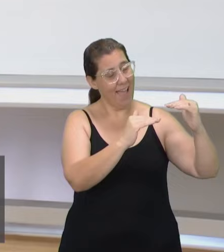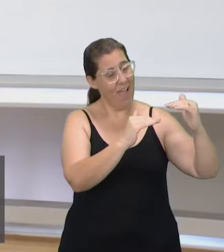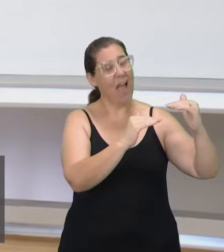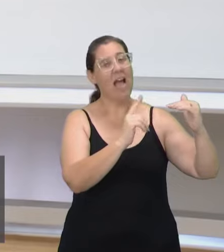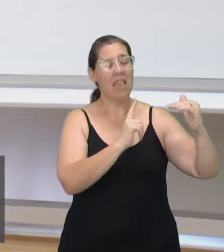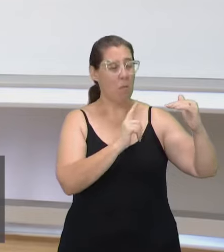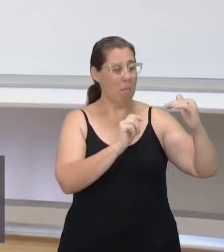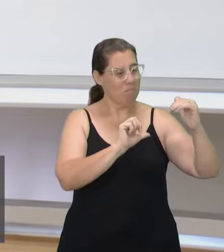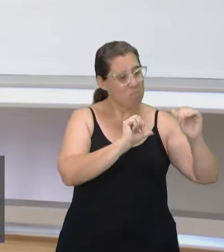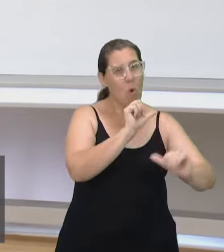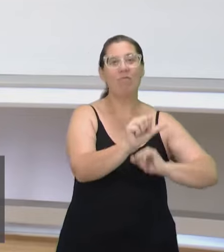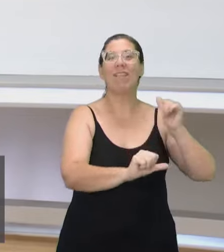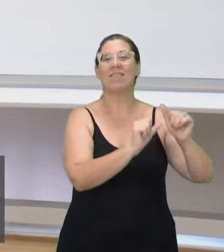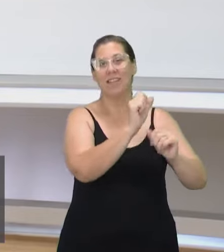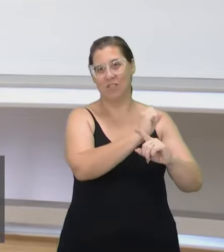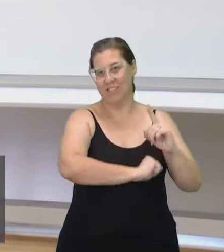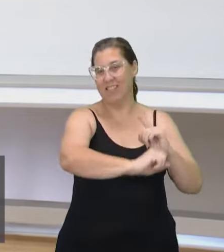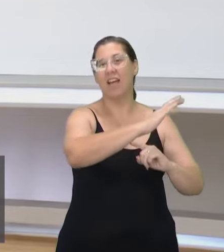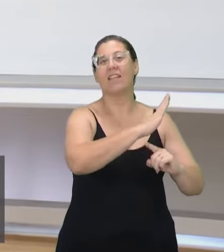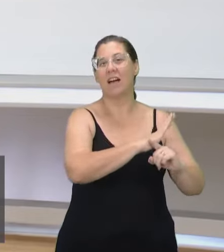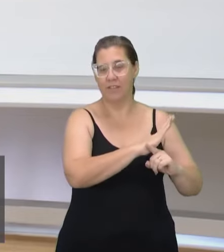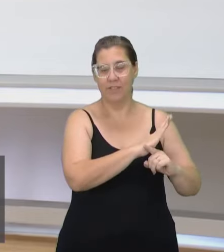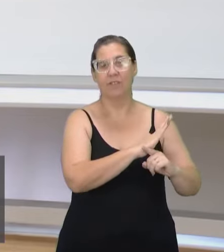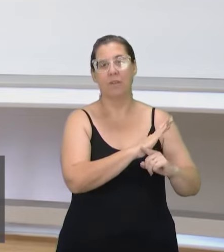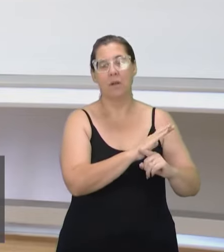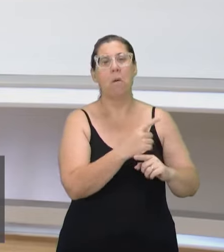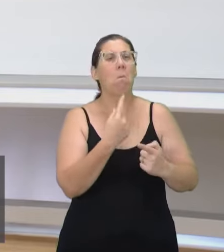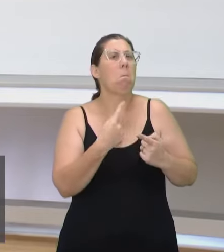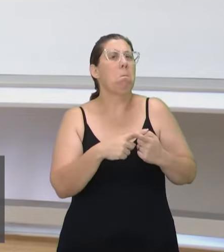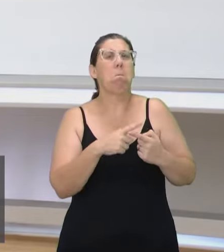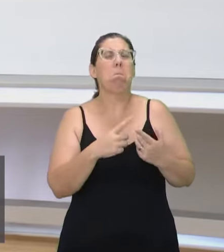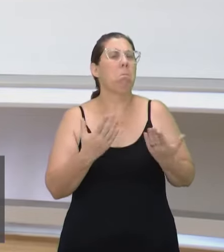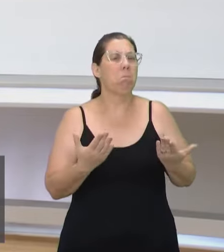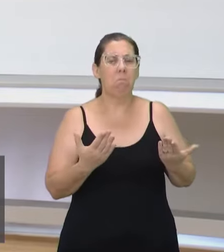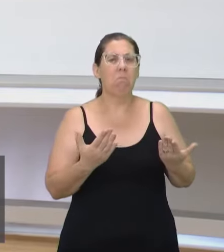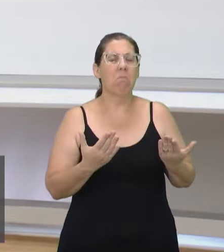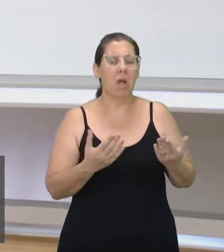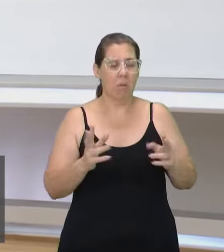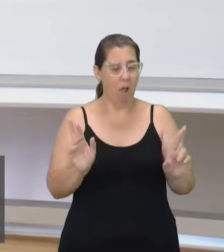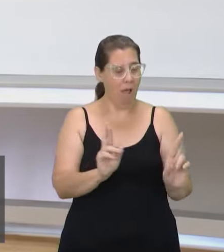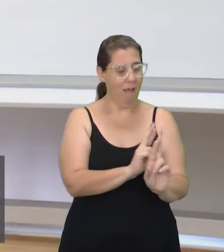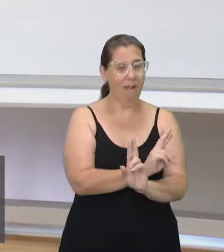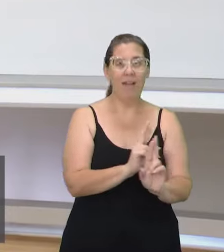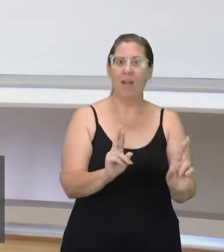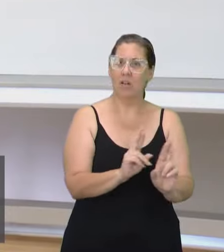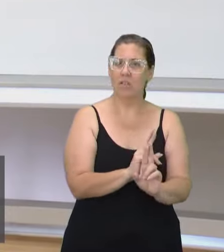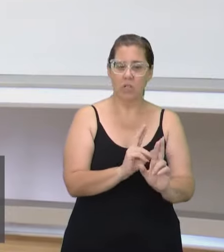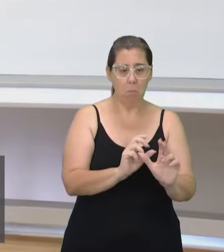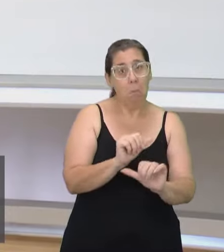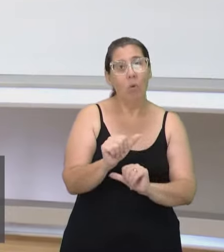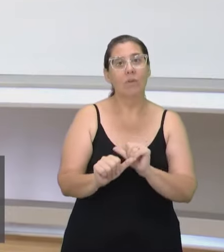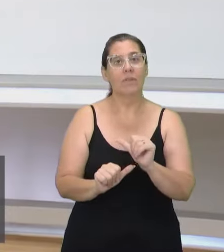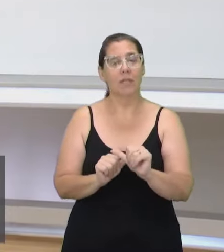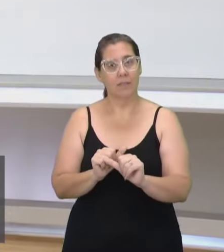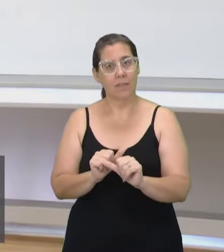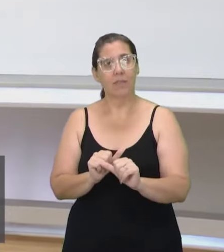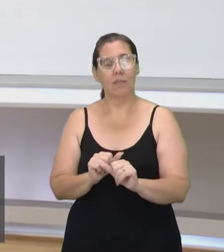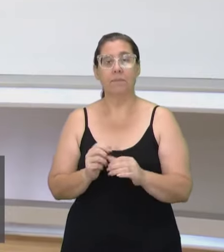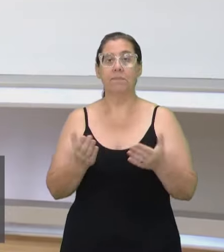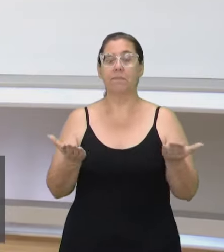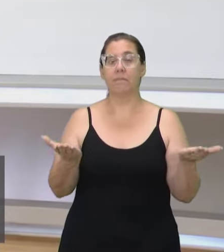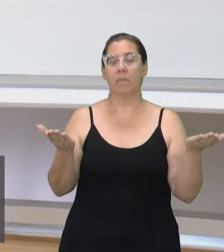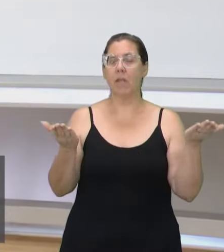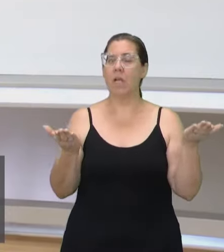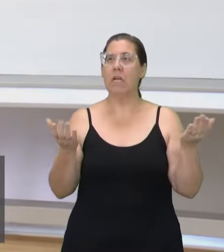uma transformação social, uma mudança social, porque as relações inevitavelmente vão mudar.